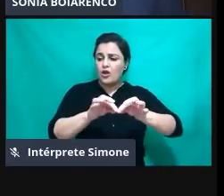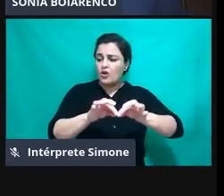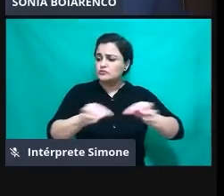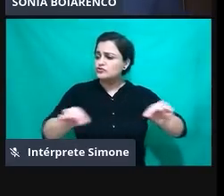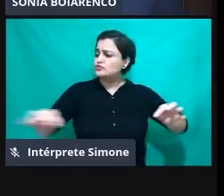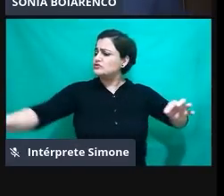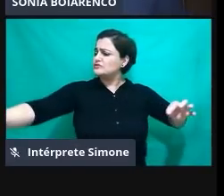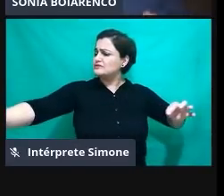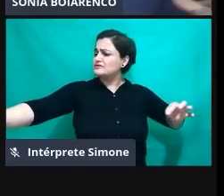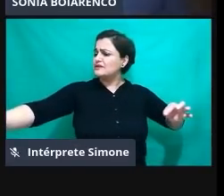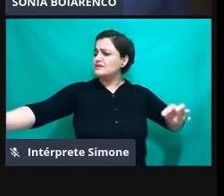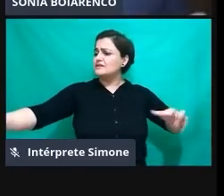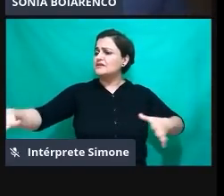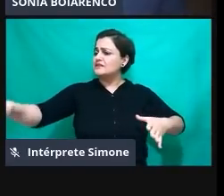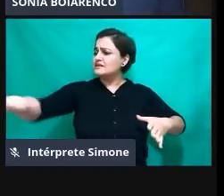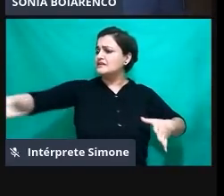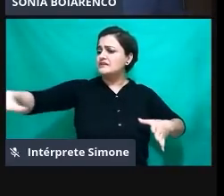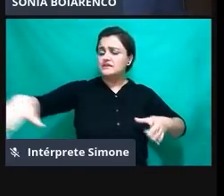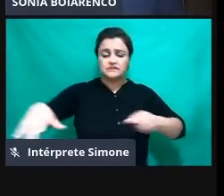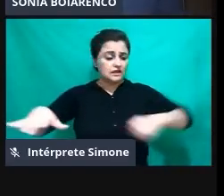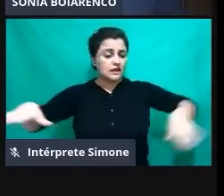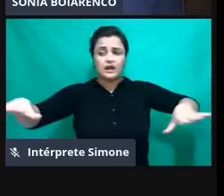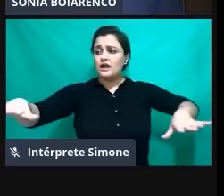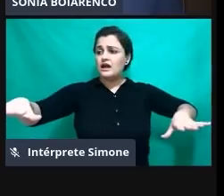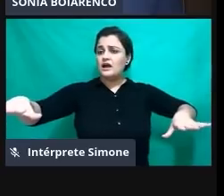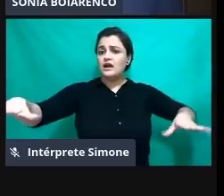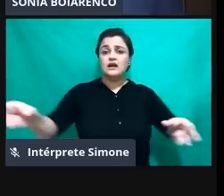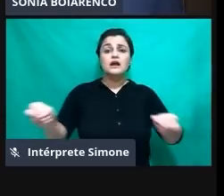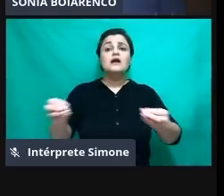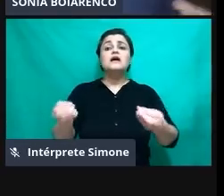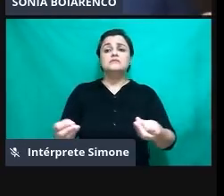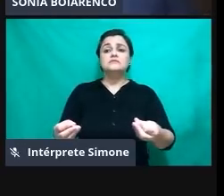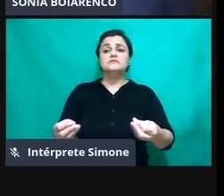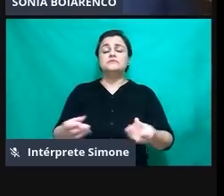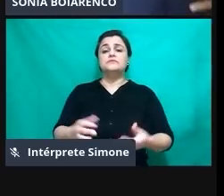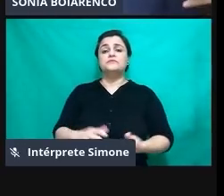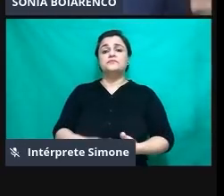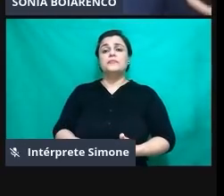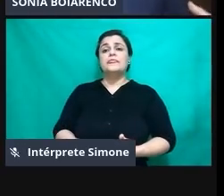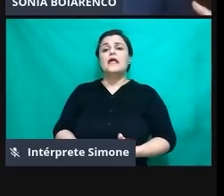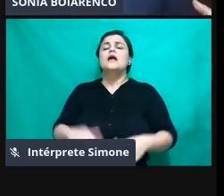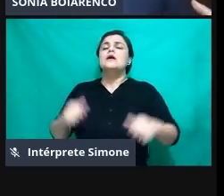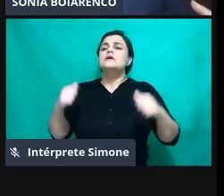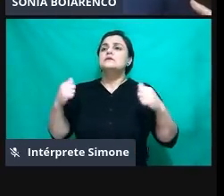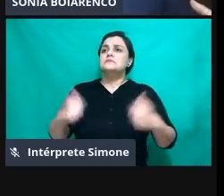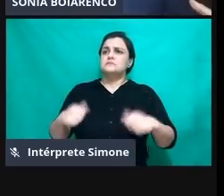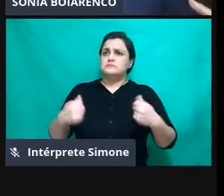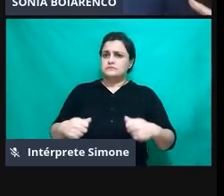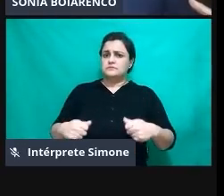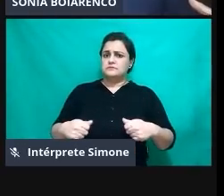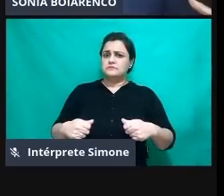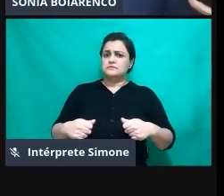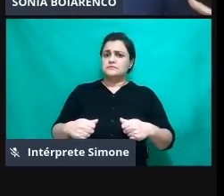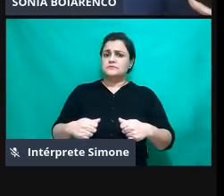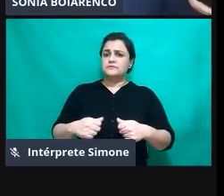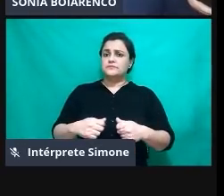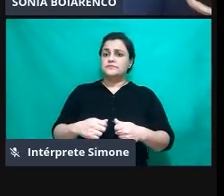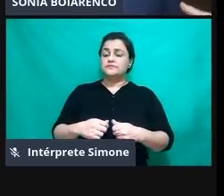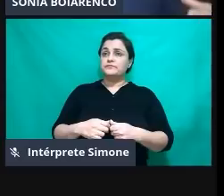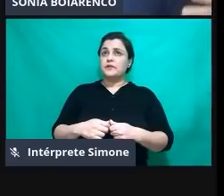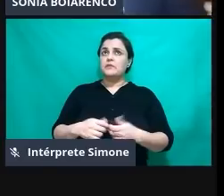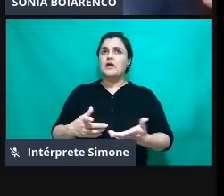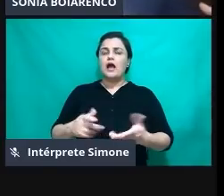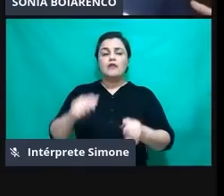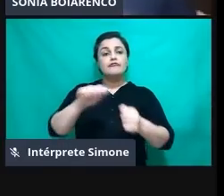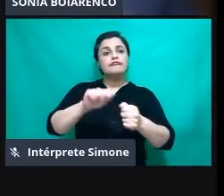outra área, vamos dizer, eu vou fazer uma comida, né? Eu preciso saber que panela que eu vou usar, né?